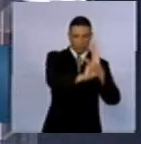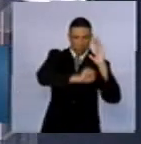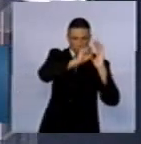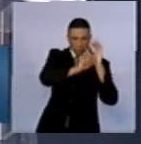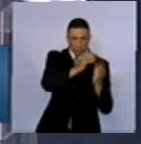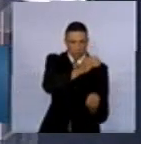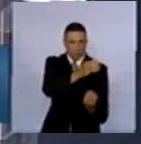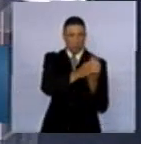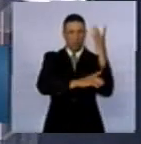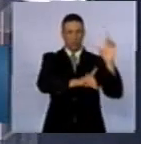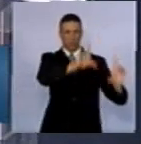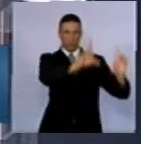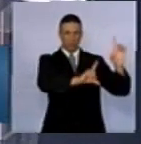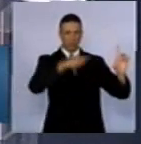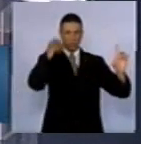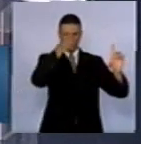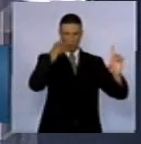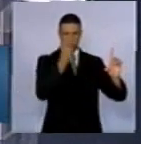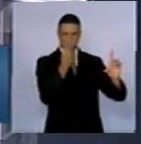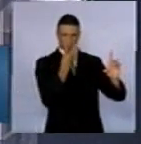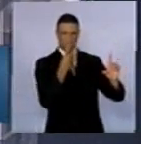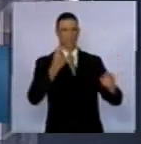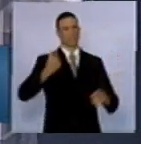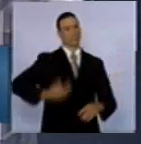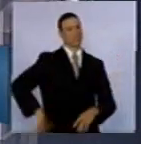24 horas no ar é extremamente caro.